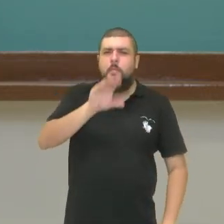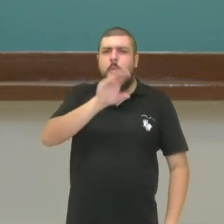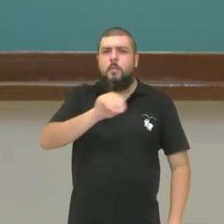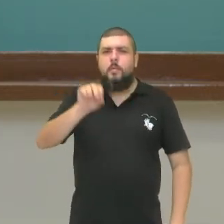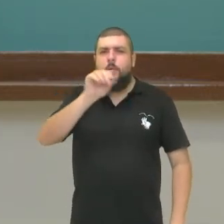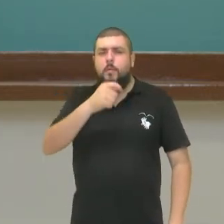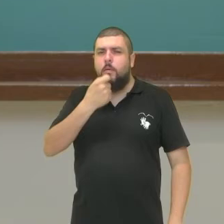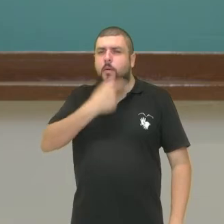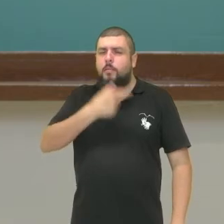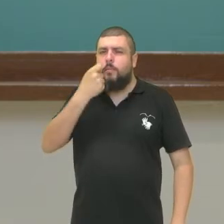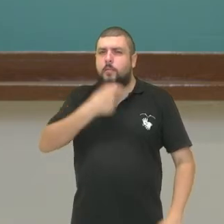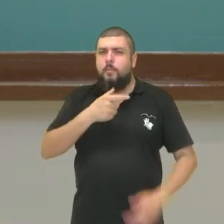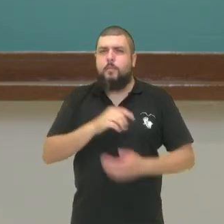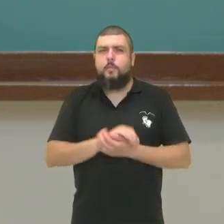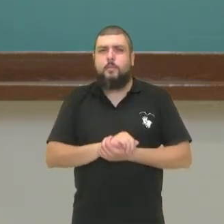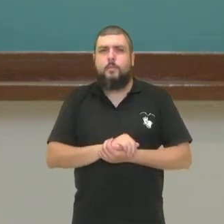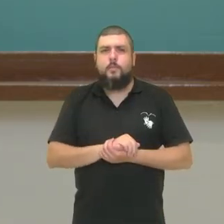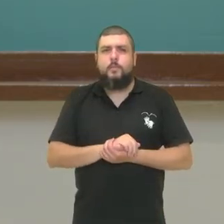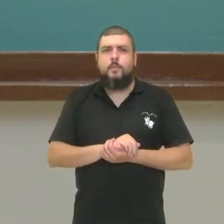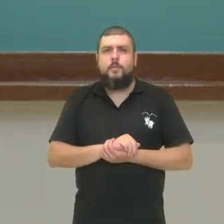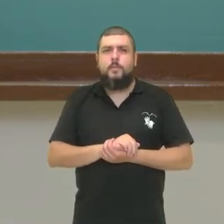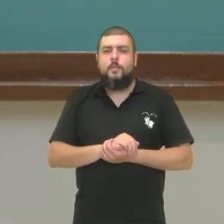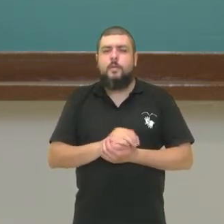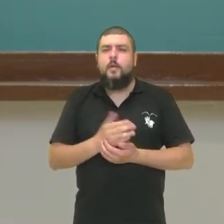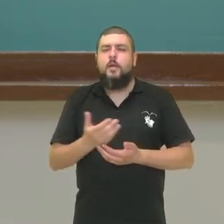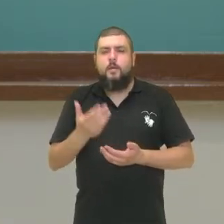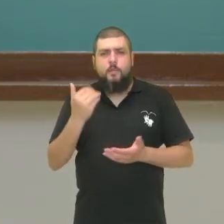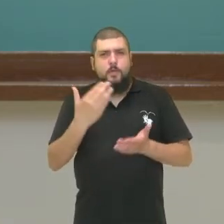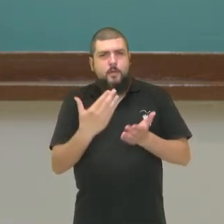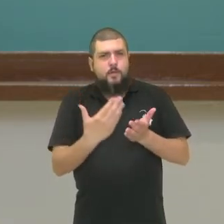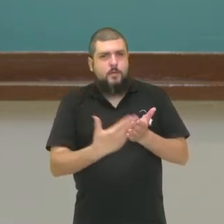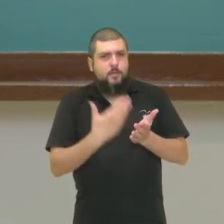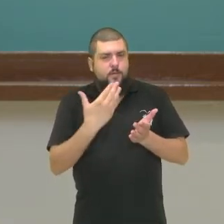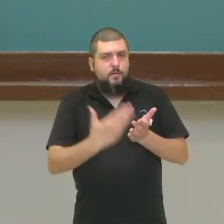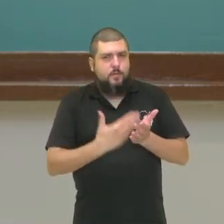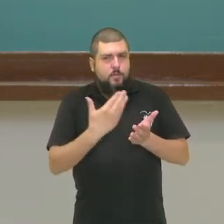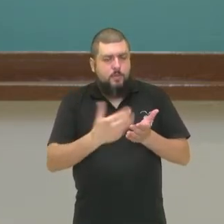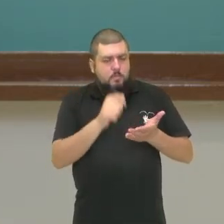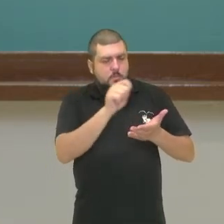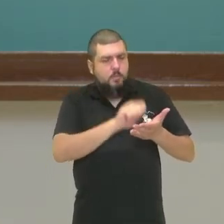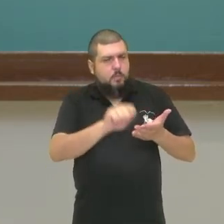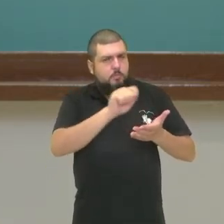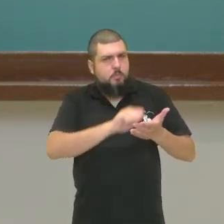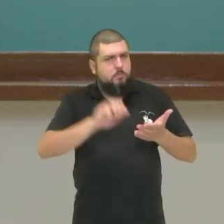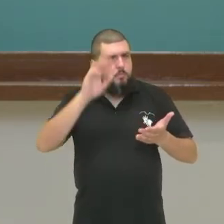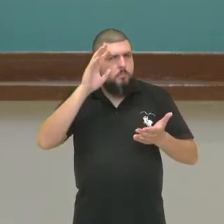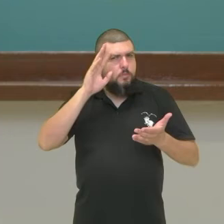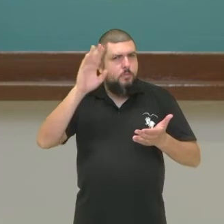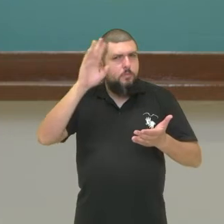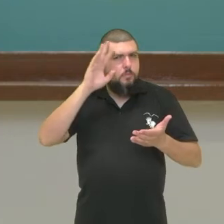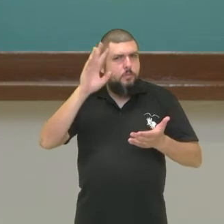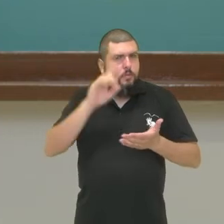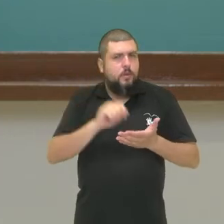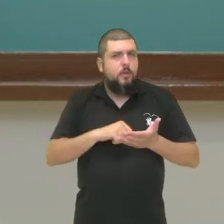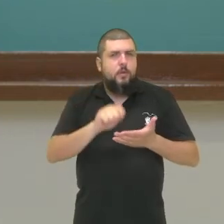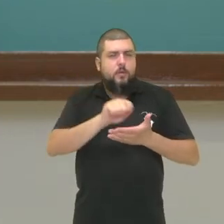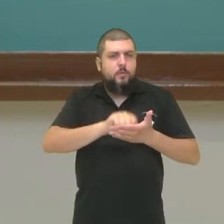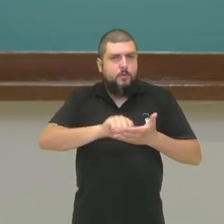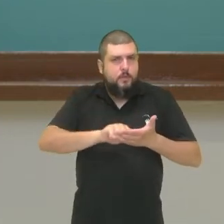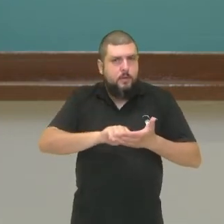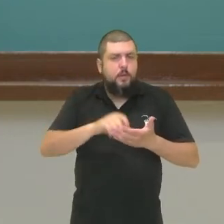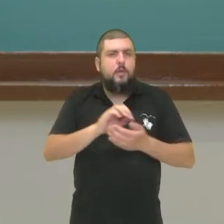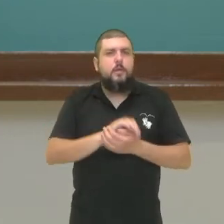colegas. Então vamos lá, pegue o seu caderno, coloque a sua imaginação aí no